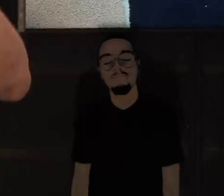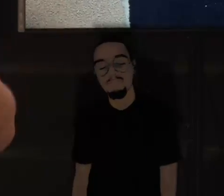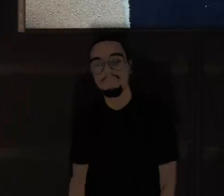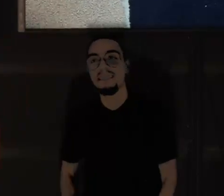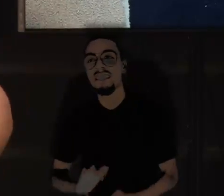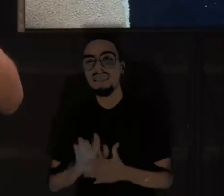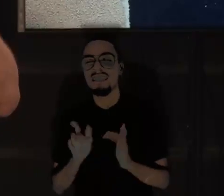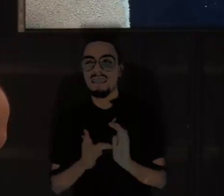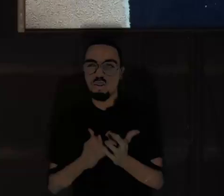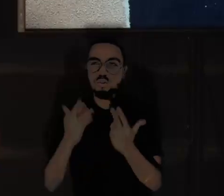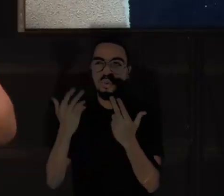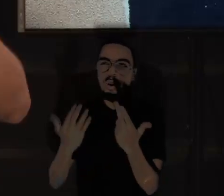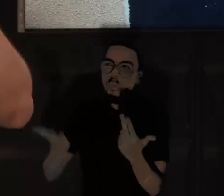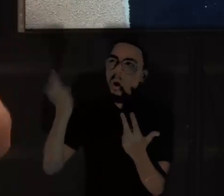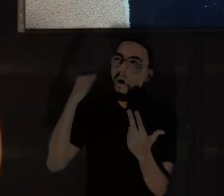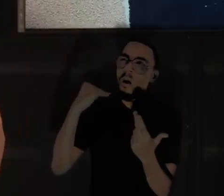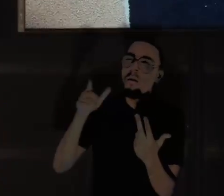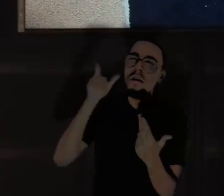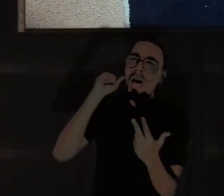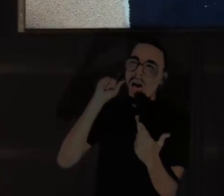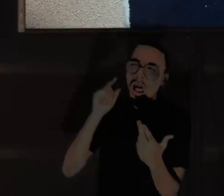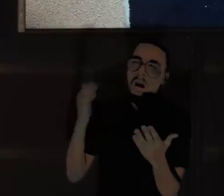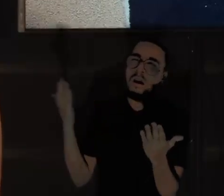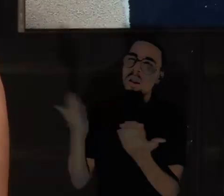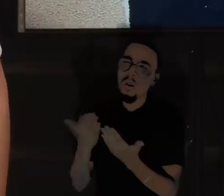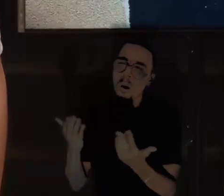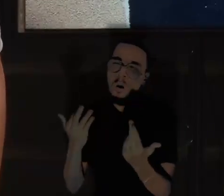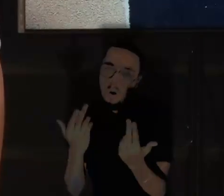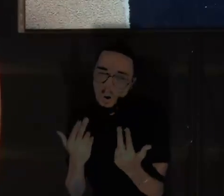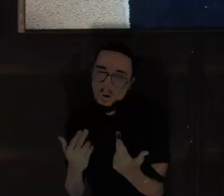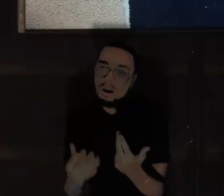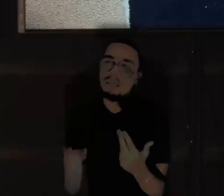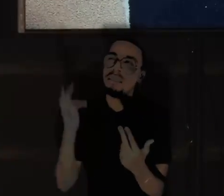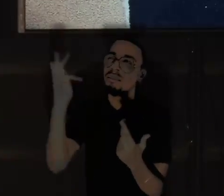mesmo ontem, hoje e sempre. Levanta sua mão direita e